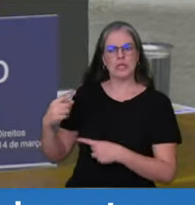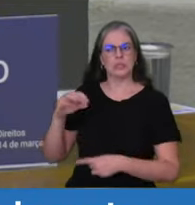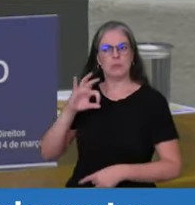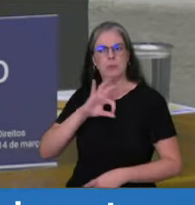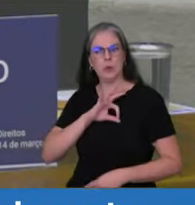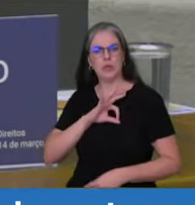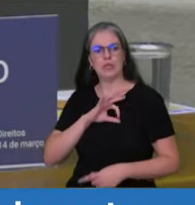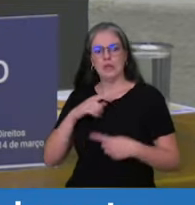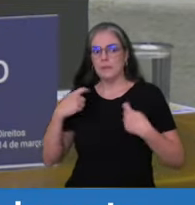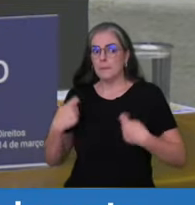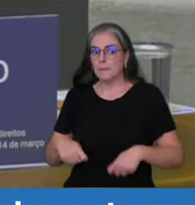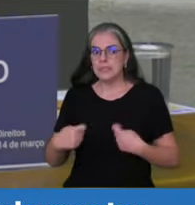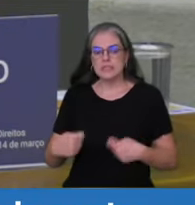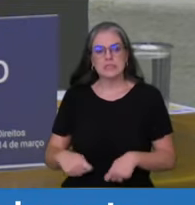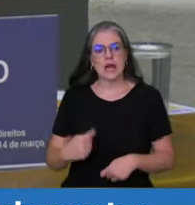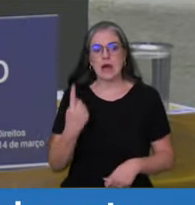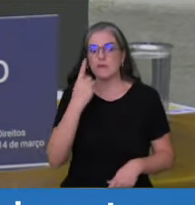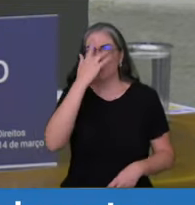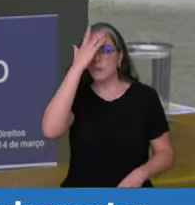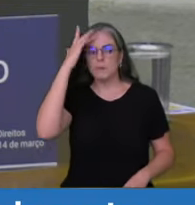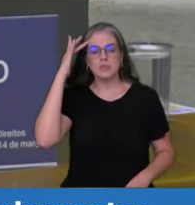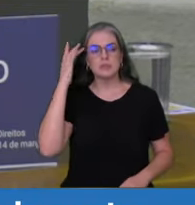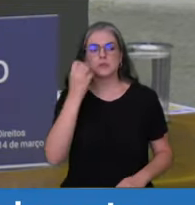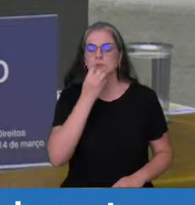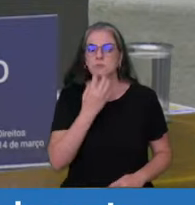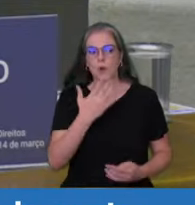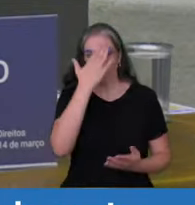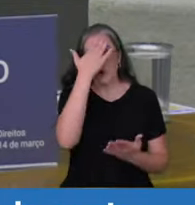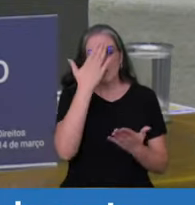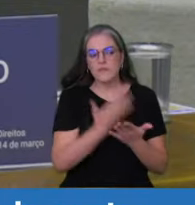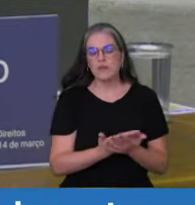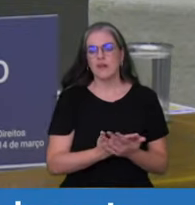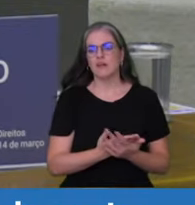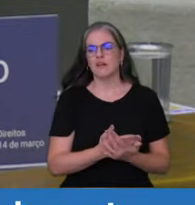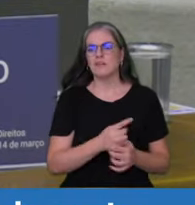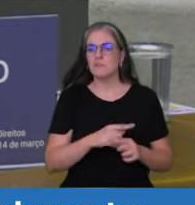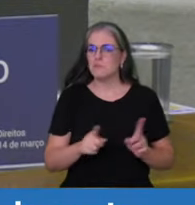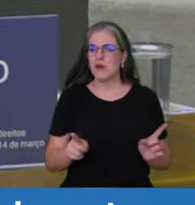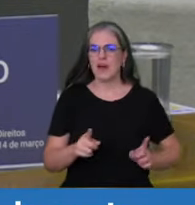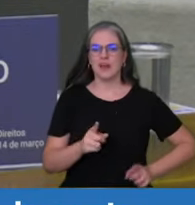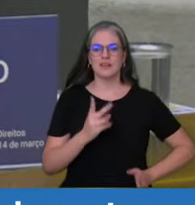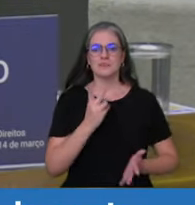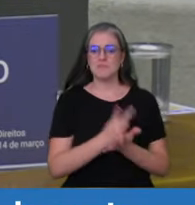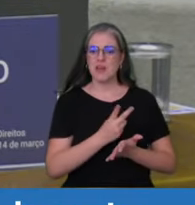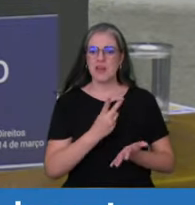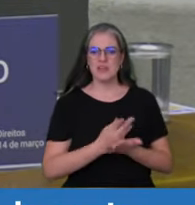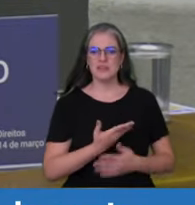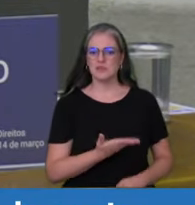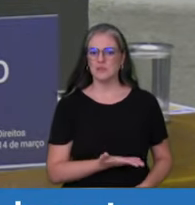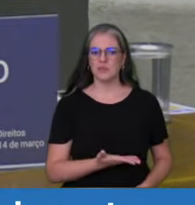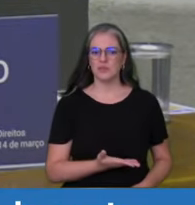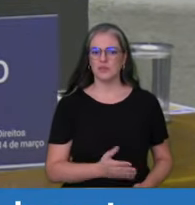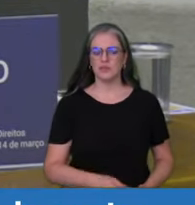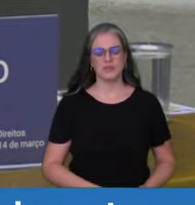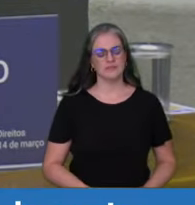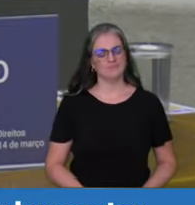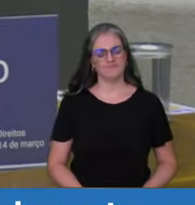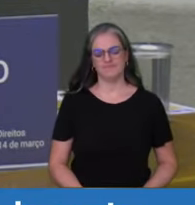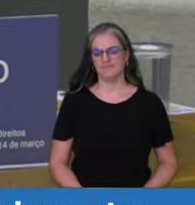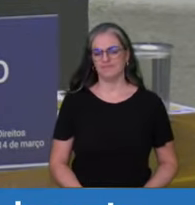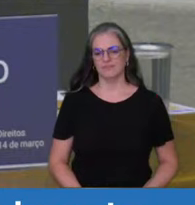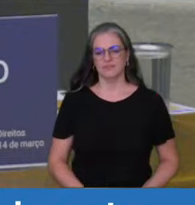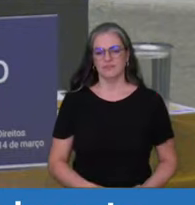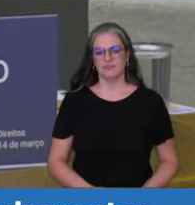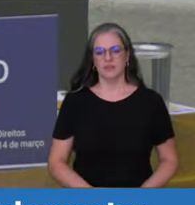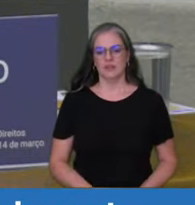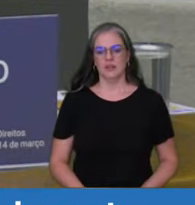precisava de um foco, de um ponto, né, de confiança. Exatamente esse ponto é uma das pessoas que pensou.